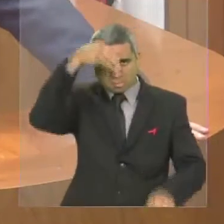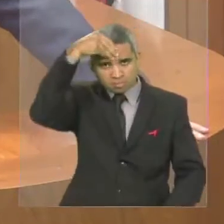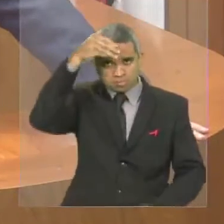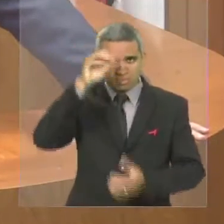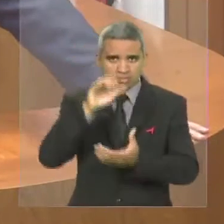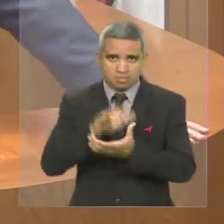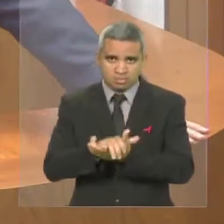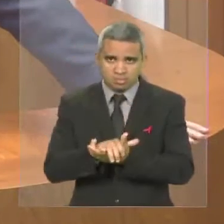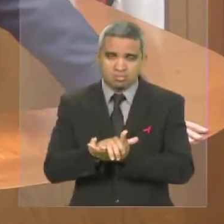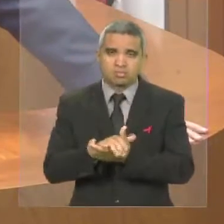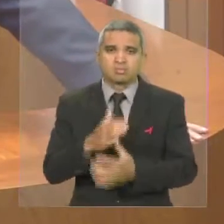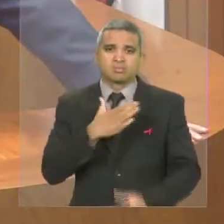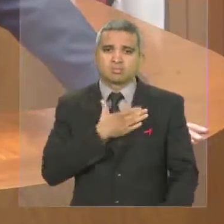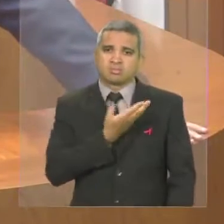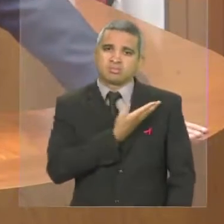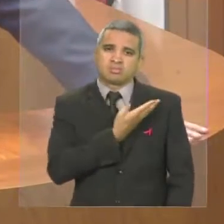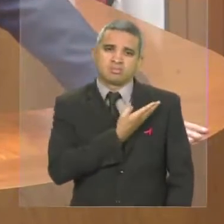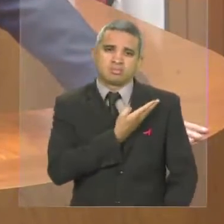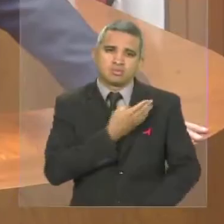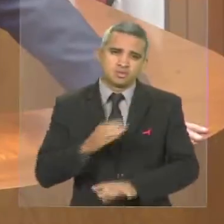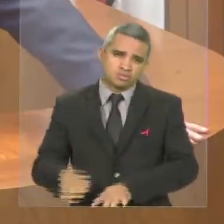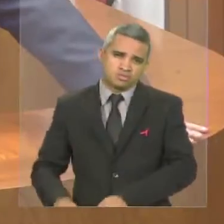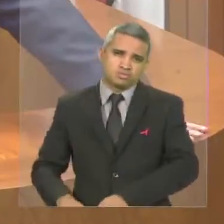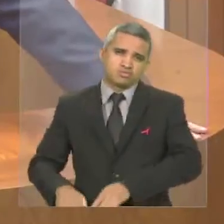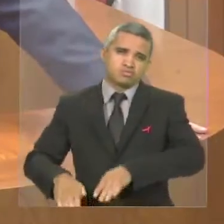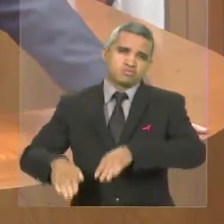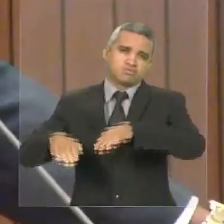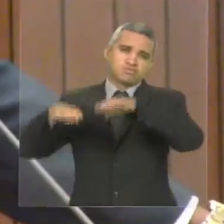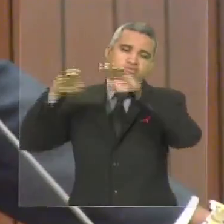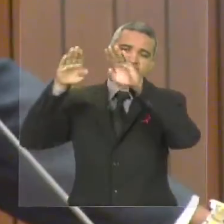Antônio Pereira. Ontem,